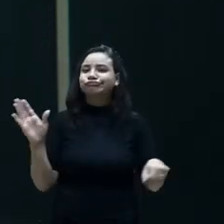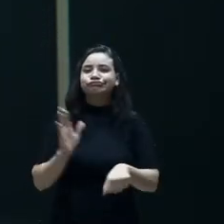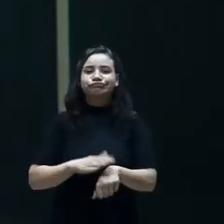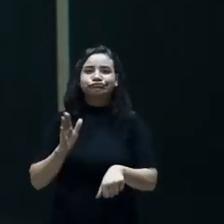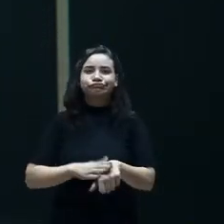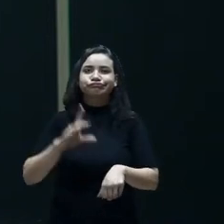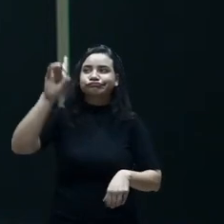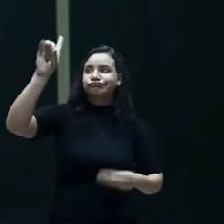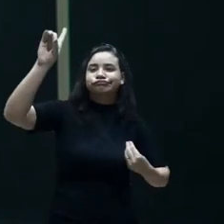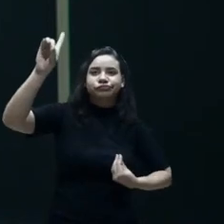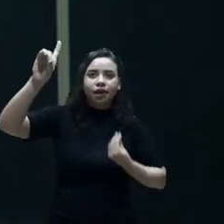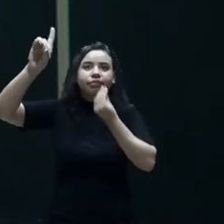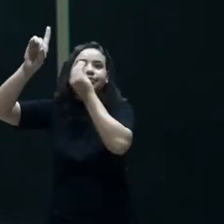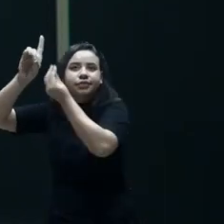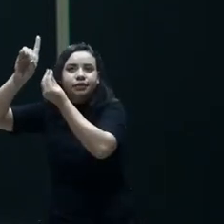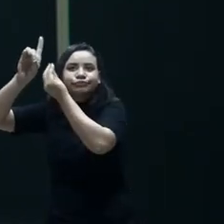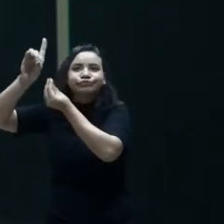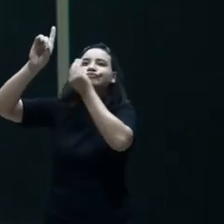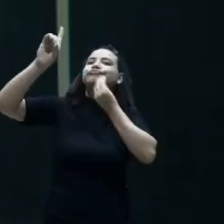Estamos como um solo espinhoso.